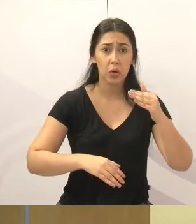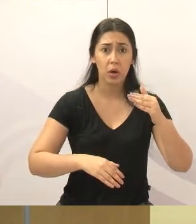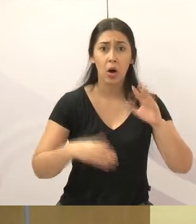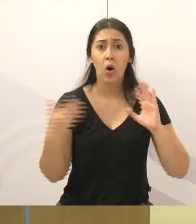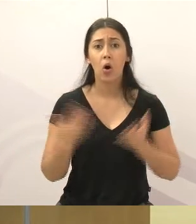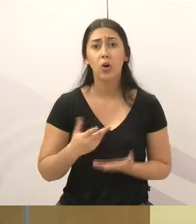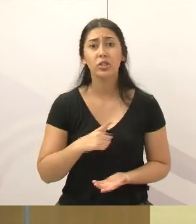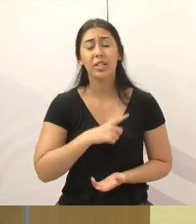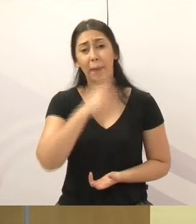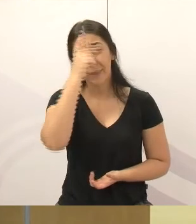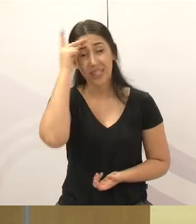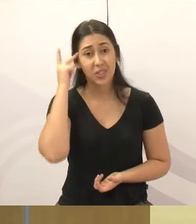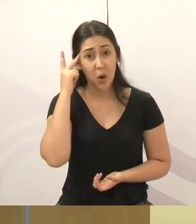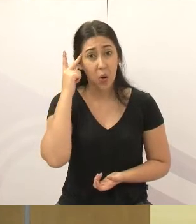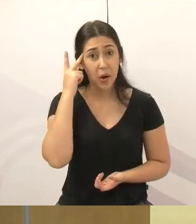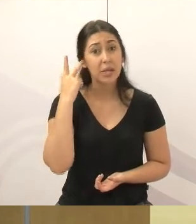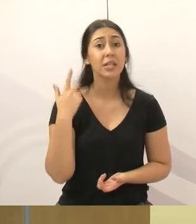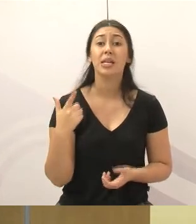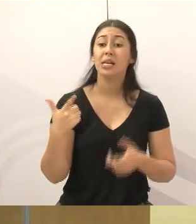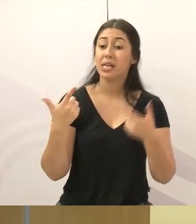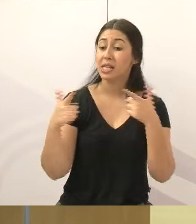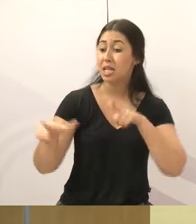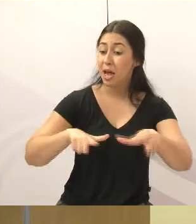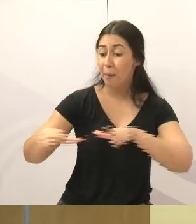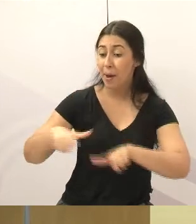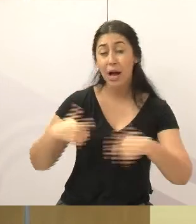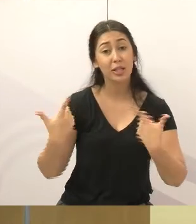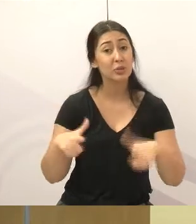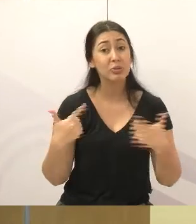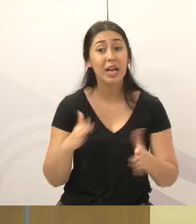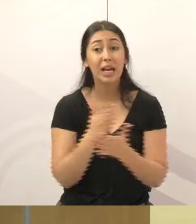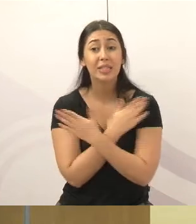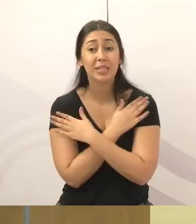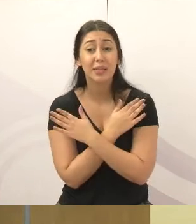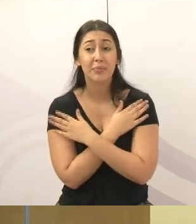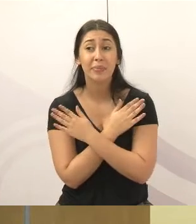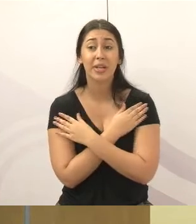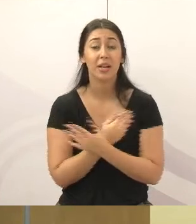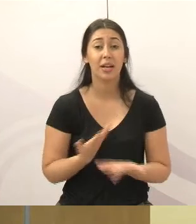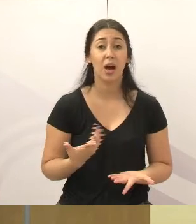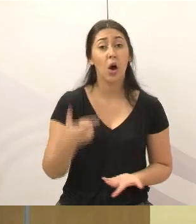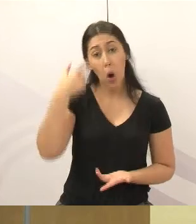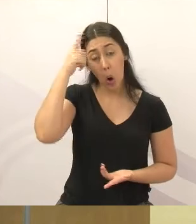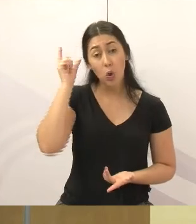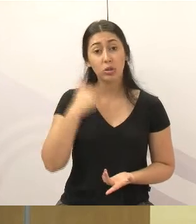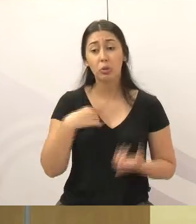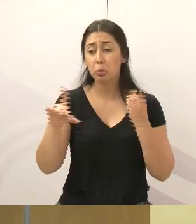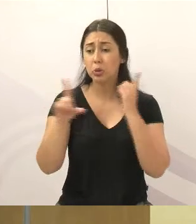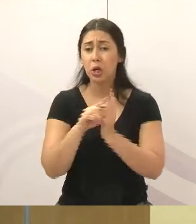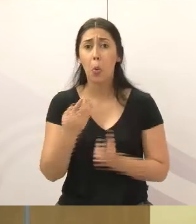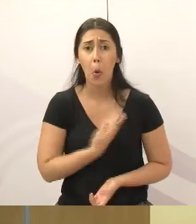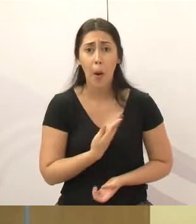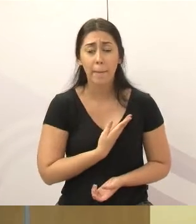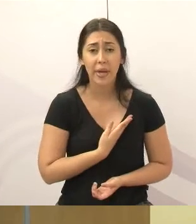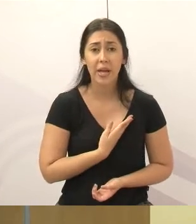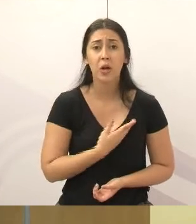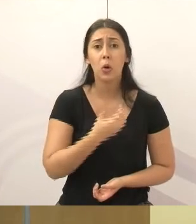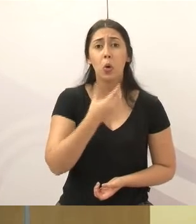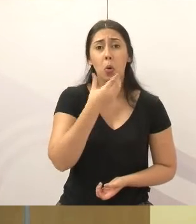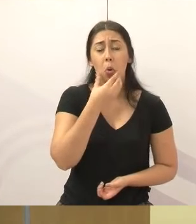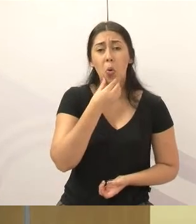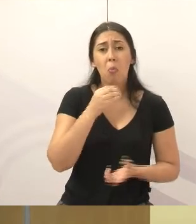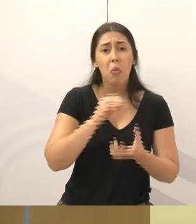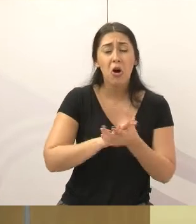Arildo, que perdeu o emprego, está sem trabalhar. Ontem eu encontrei com a mãe de família, que o marido perdeu o emprego, ela está sem trabalhar,